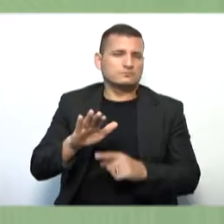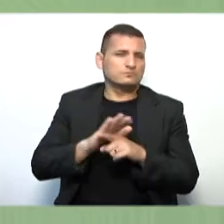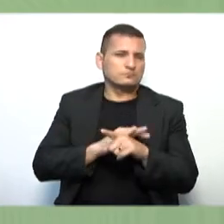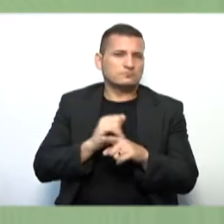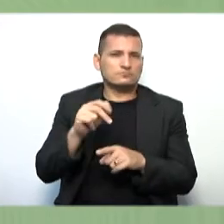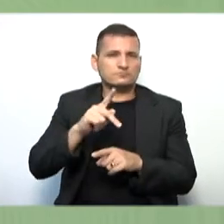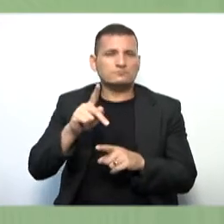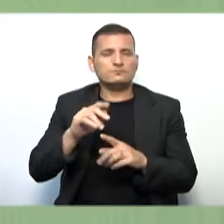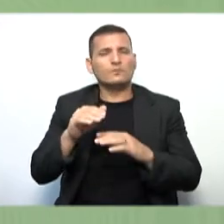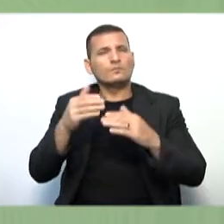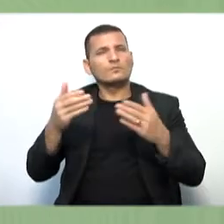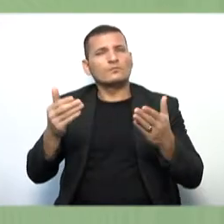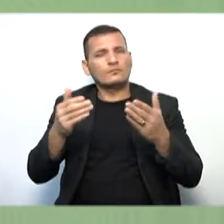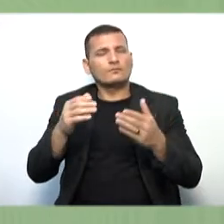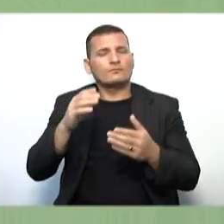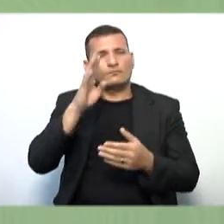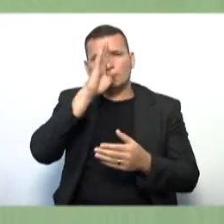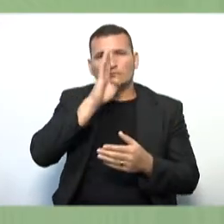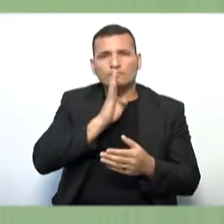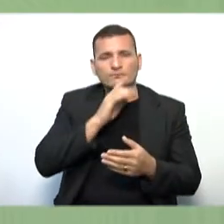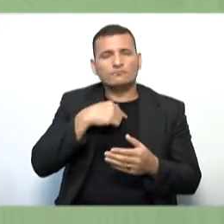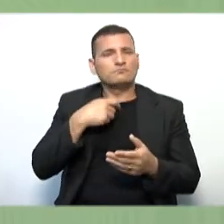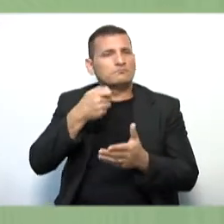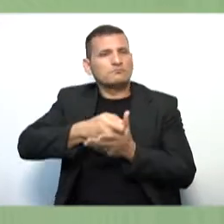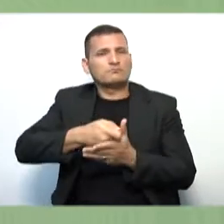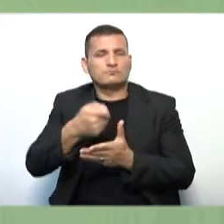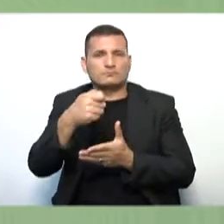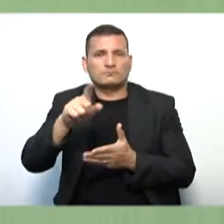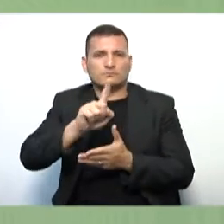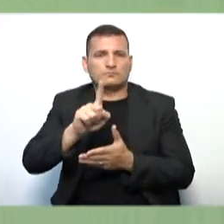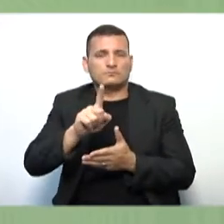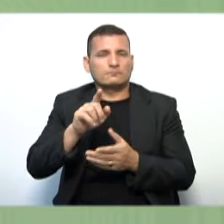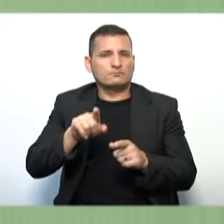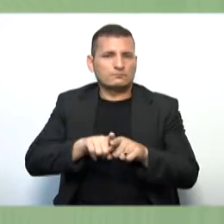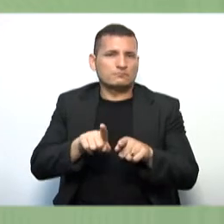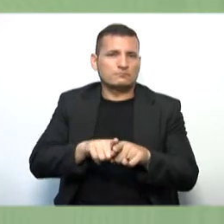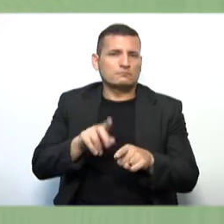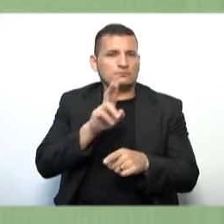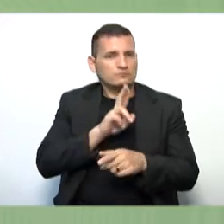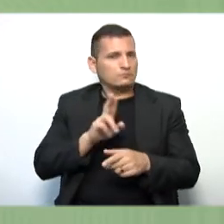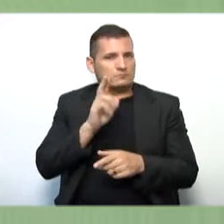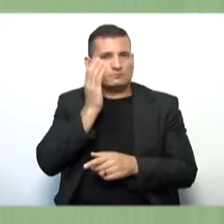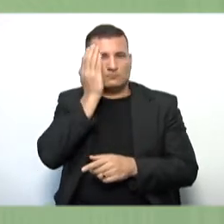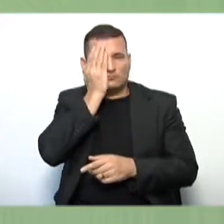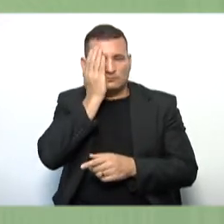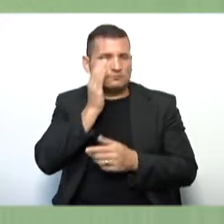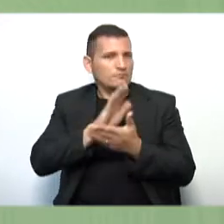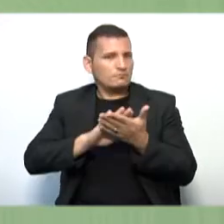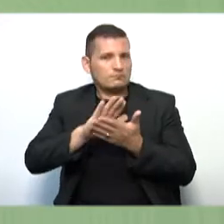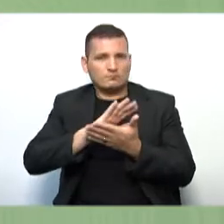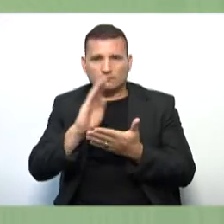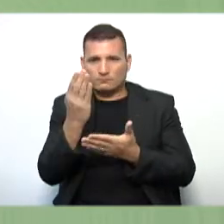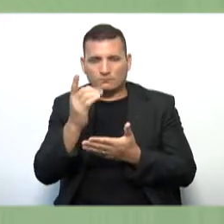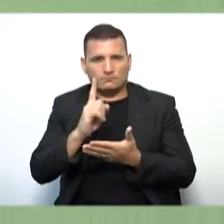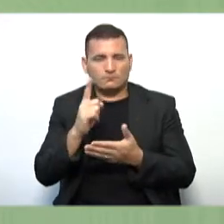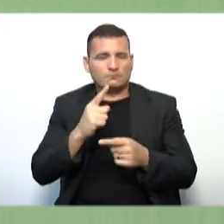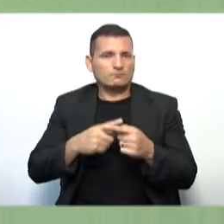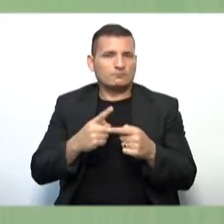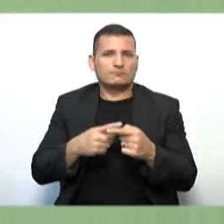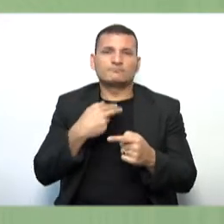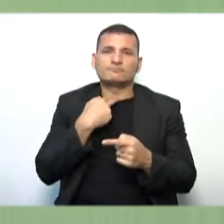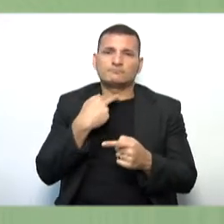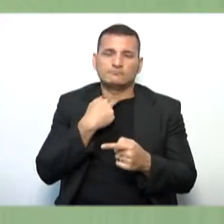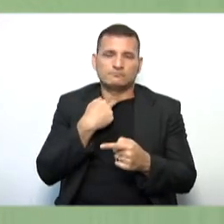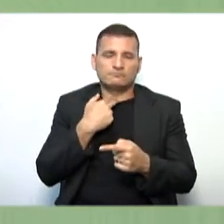são gratuitos, que eu não preciso de pagar e nem usar pirataria, né, professor? Porque também não pode, né? Não